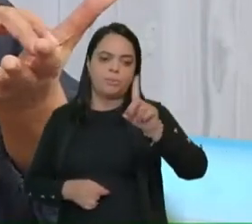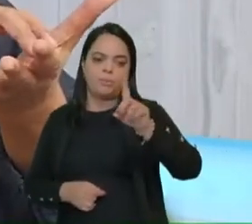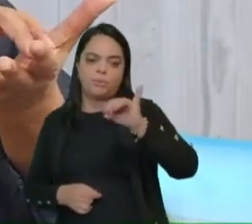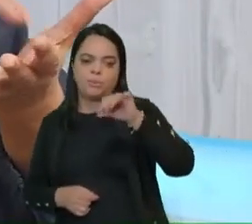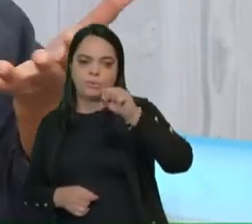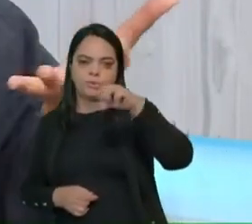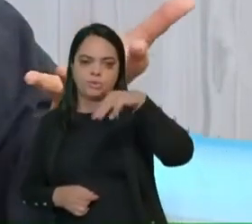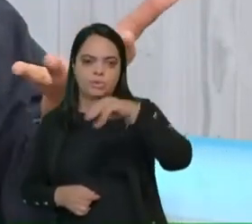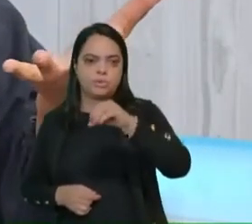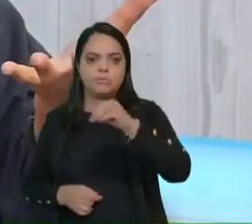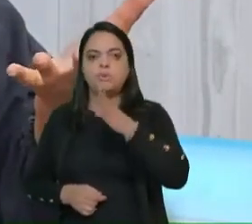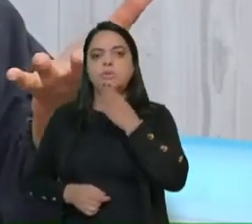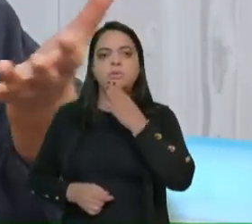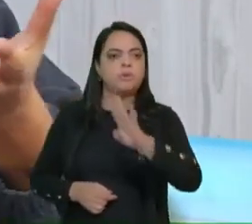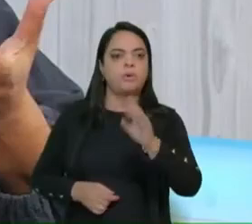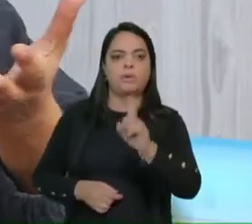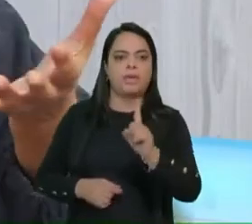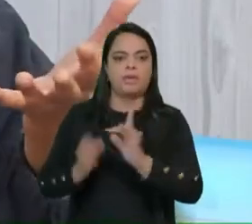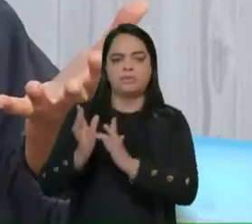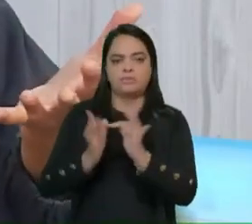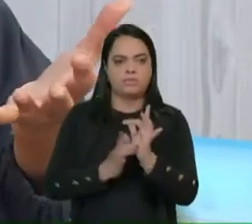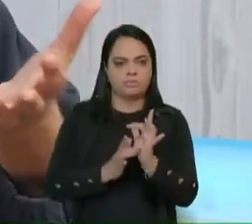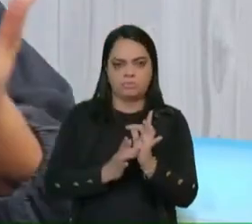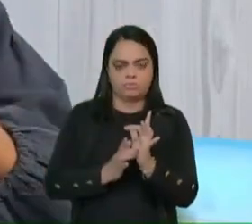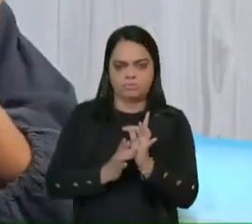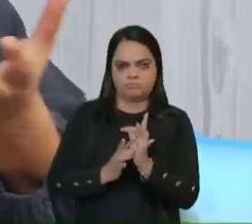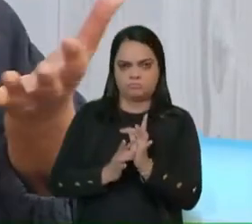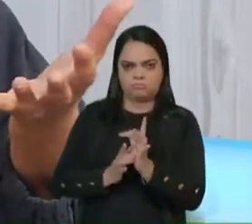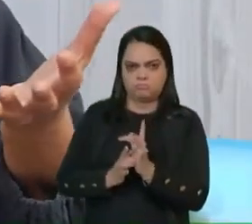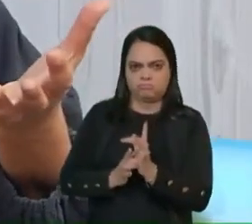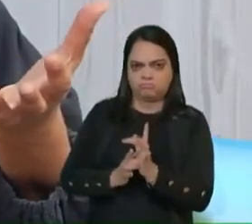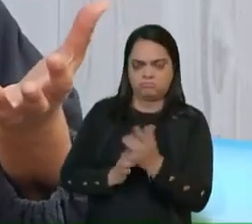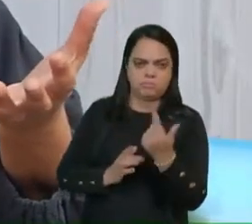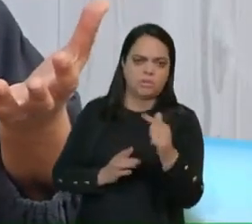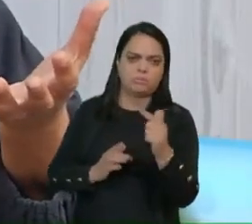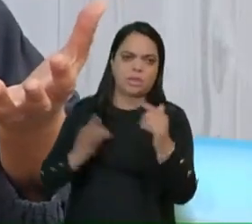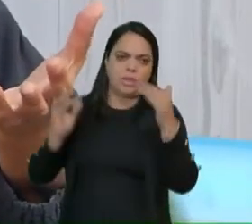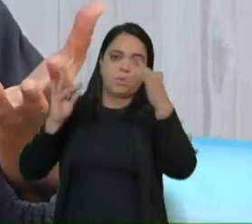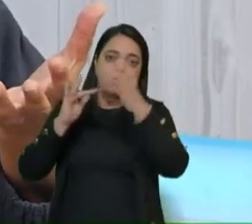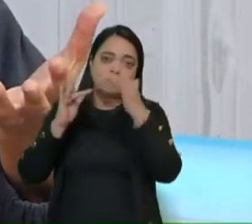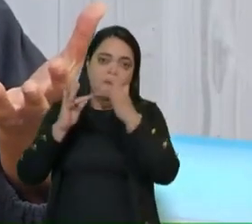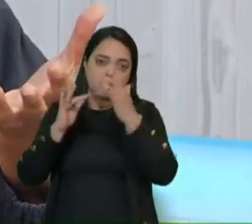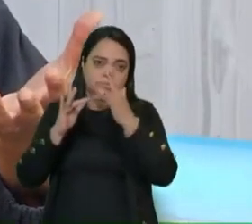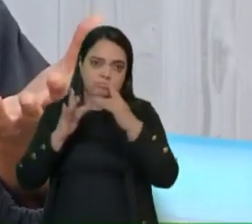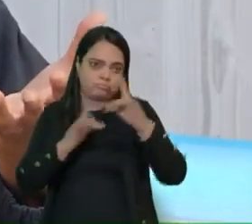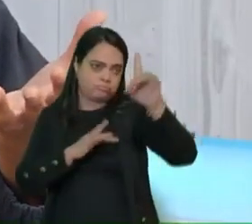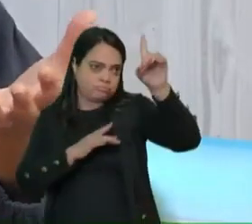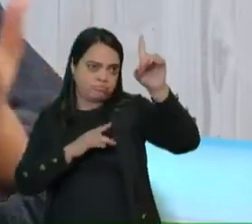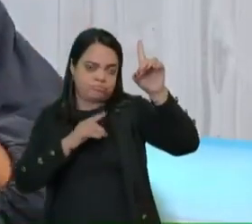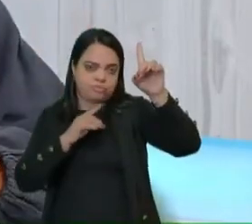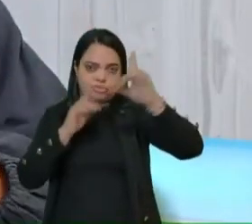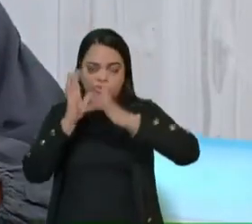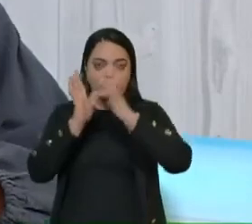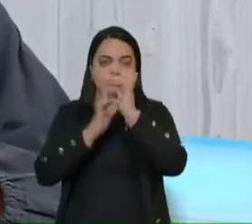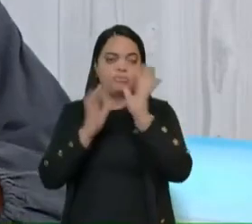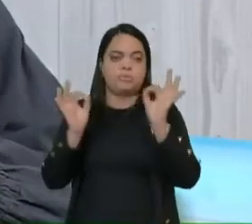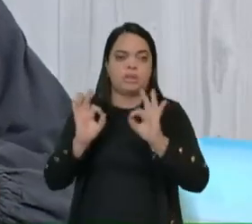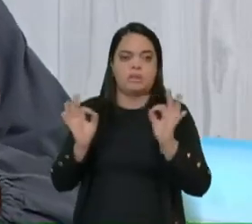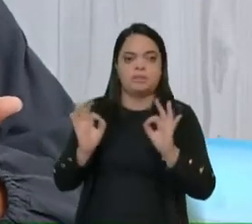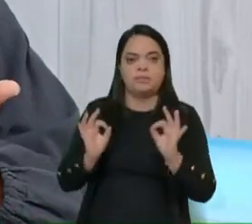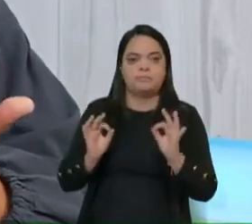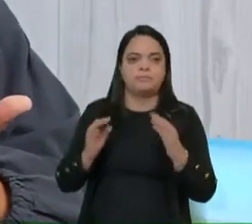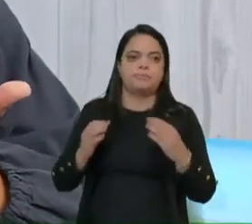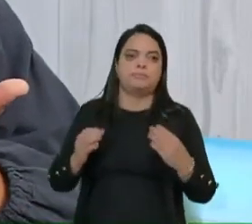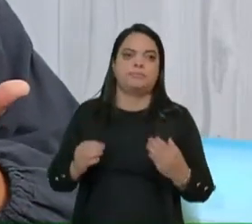conhece Jesus Cristo não conhece essa imagem de Deus né então não tem como